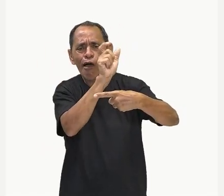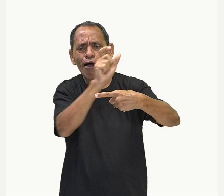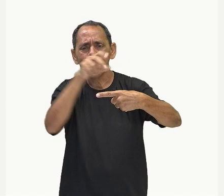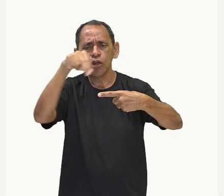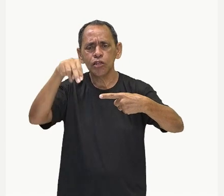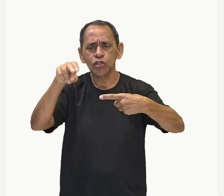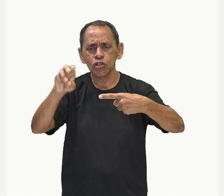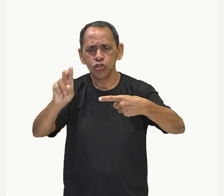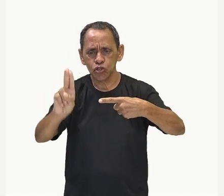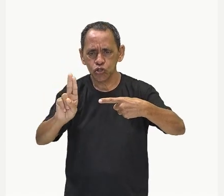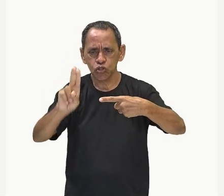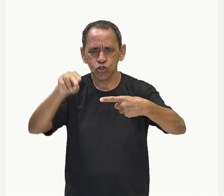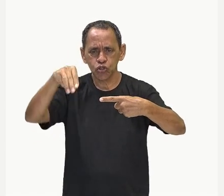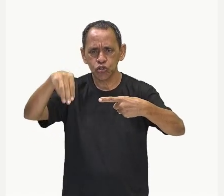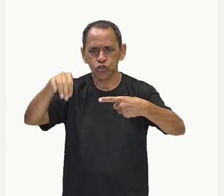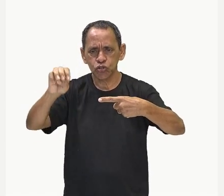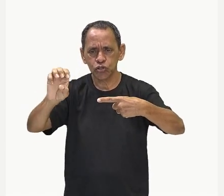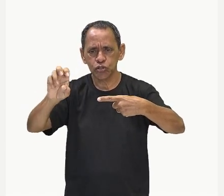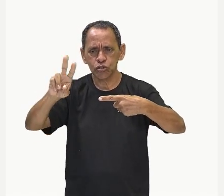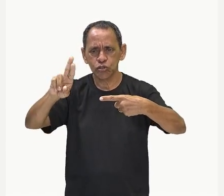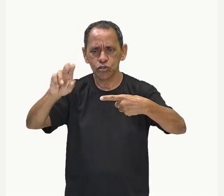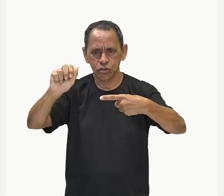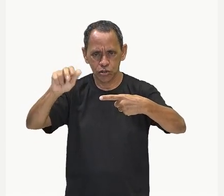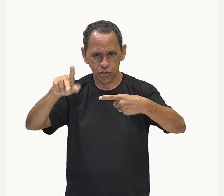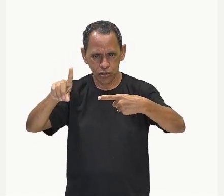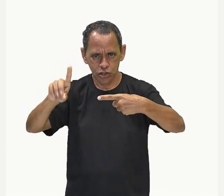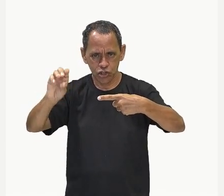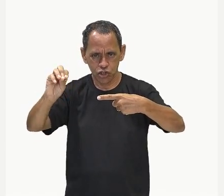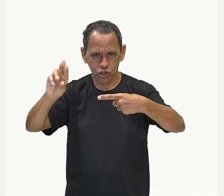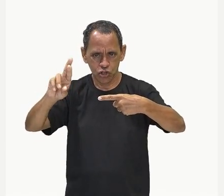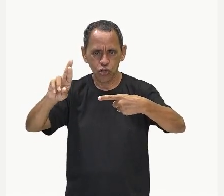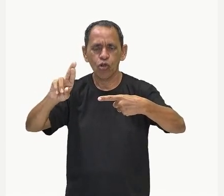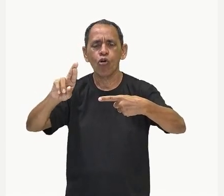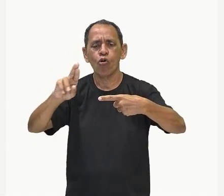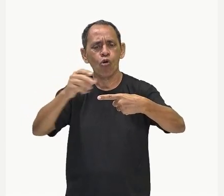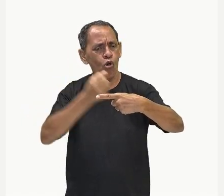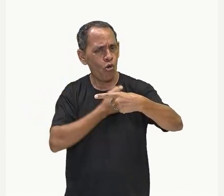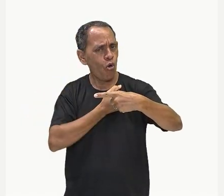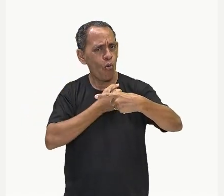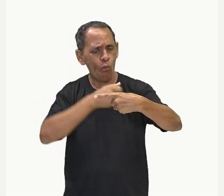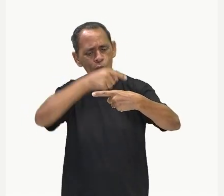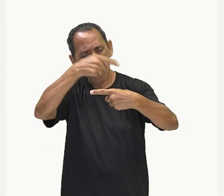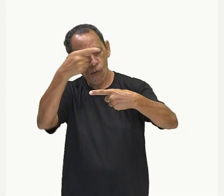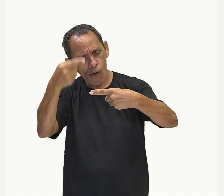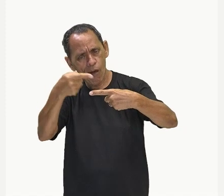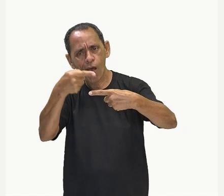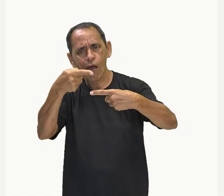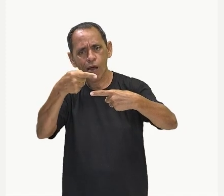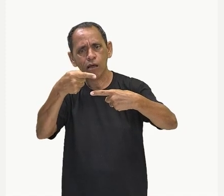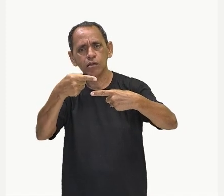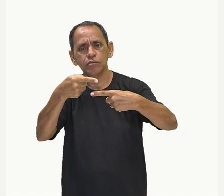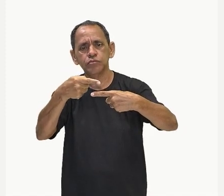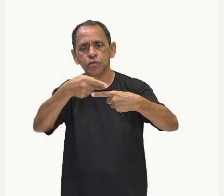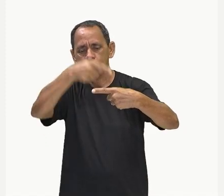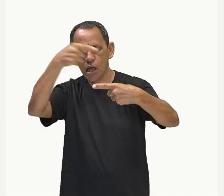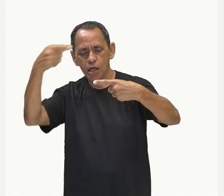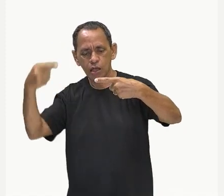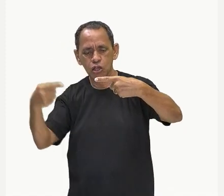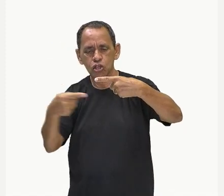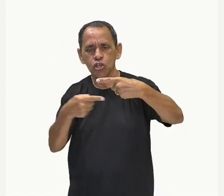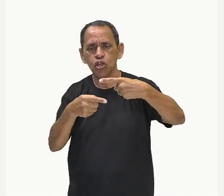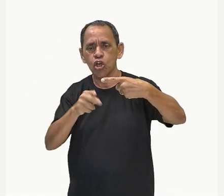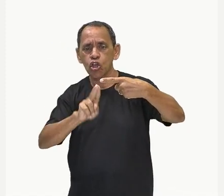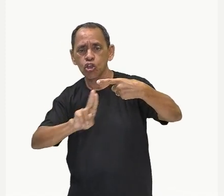consciência de que estamos falando desse númerozinho que fica em cima da fração. E o número de baixo da